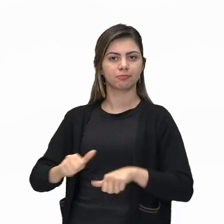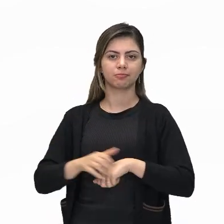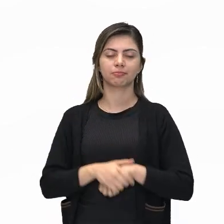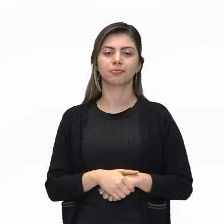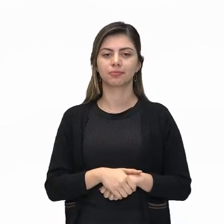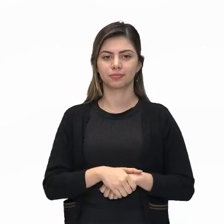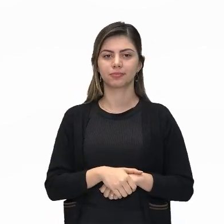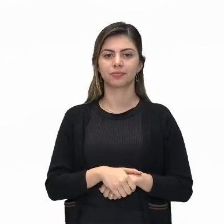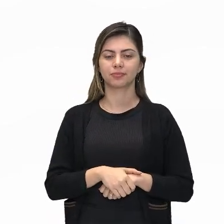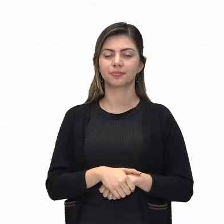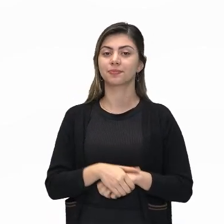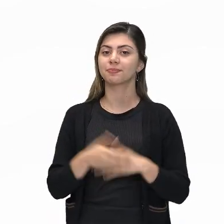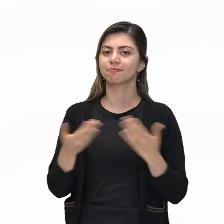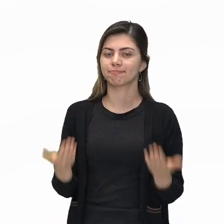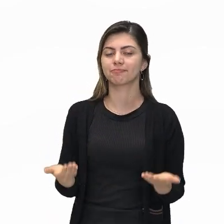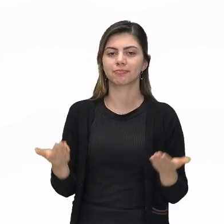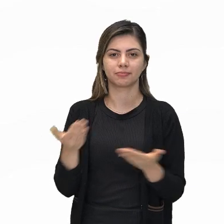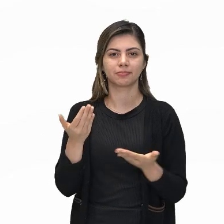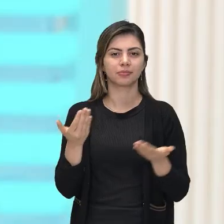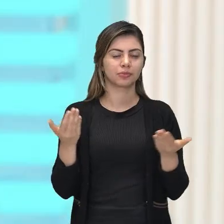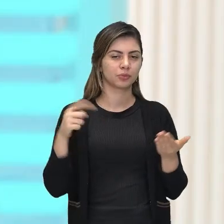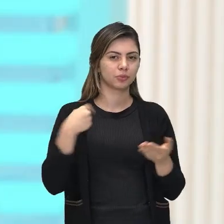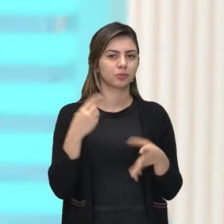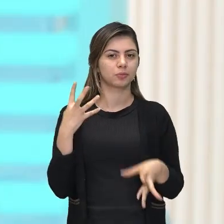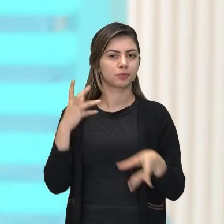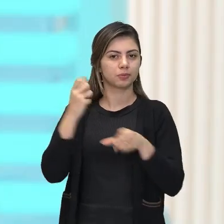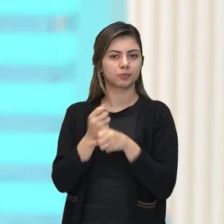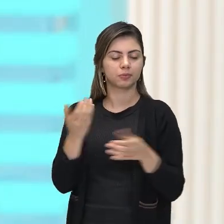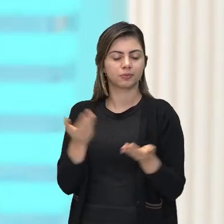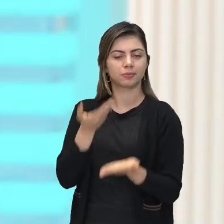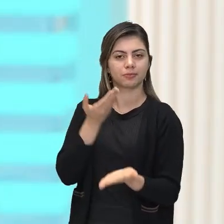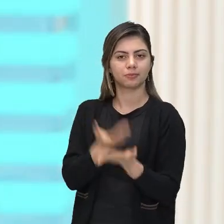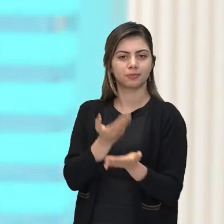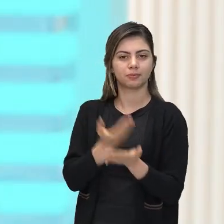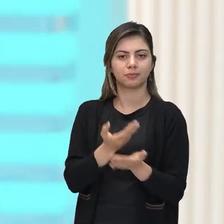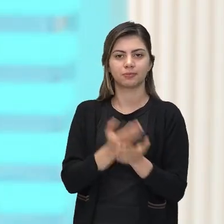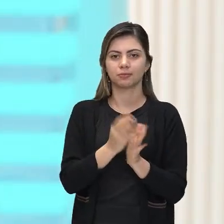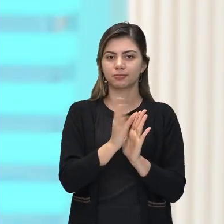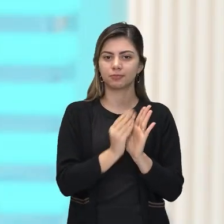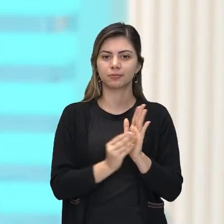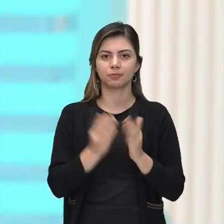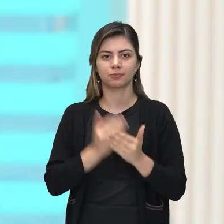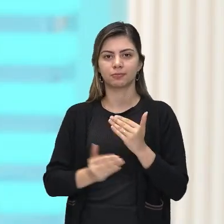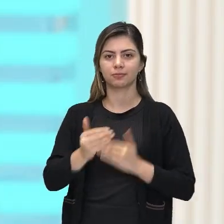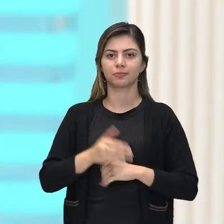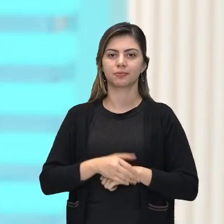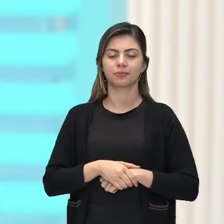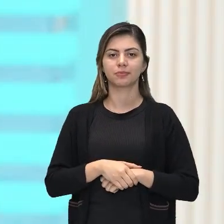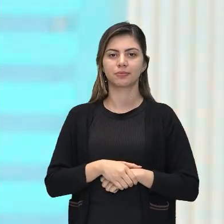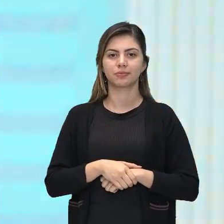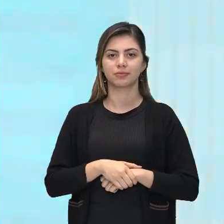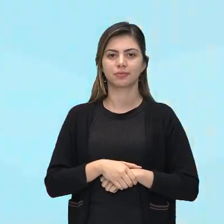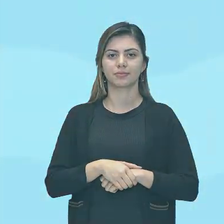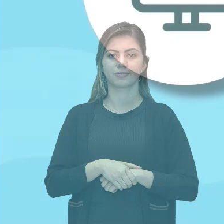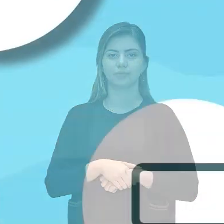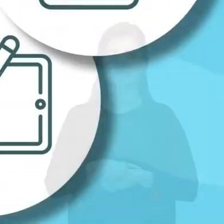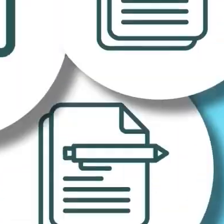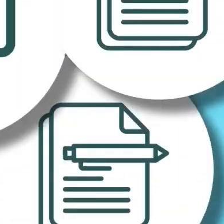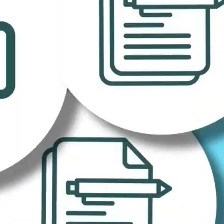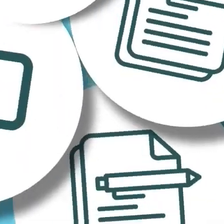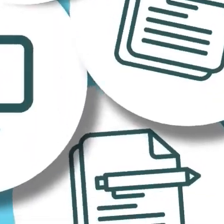avaliação. Muito bem, então vamos revisar os conteúdos que nós vimos até aqui. Vem comigo.